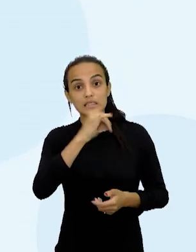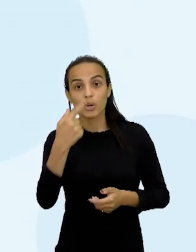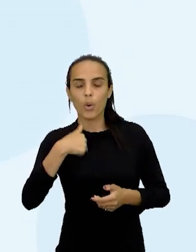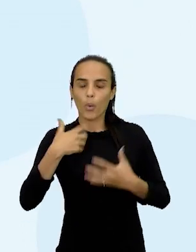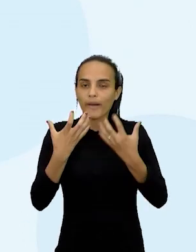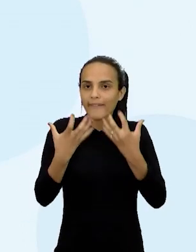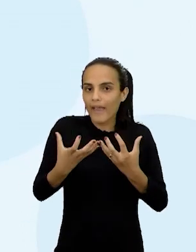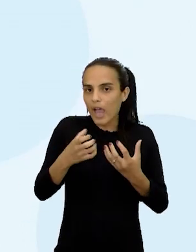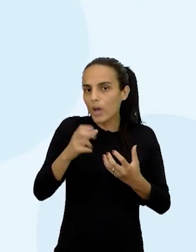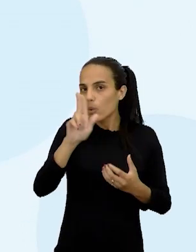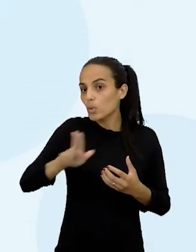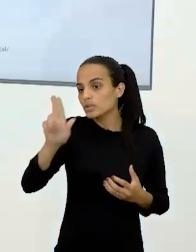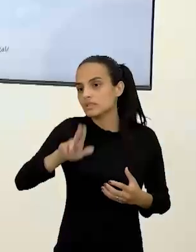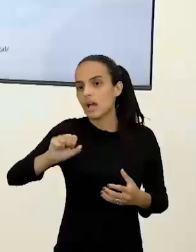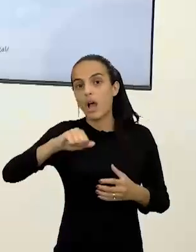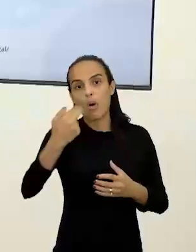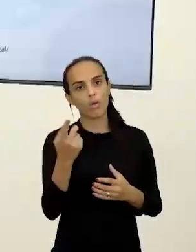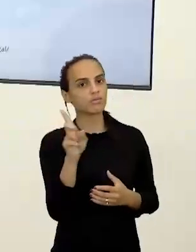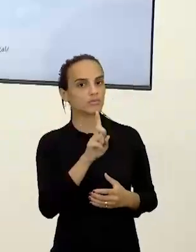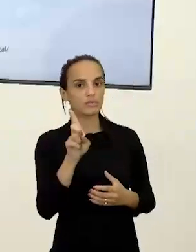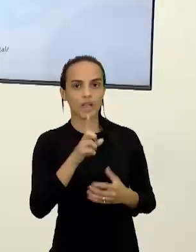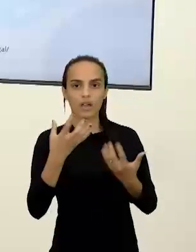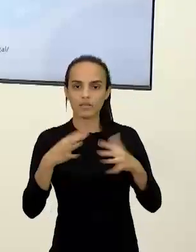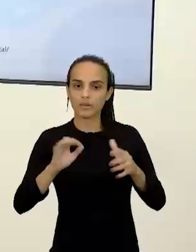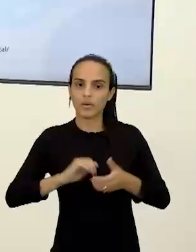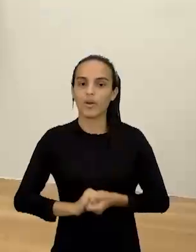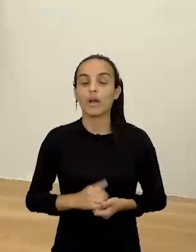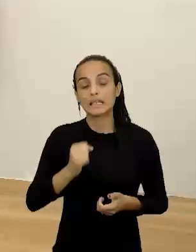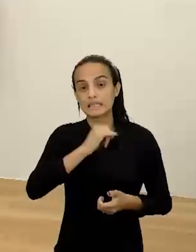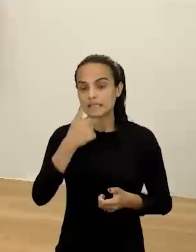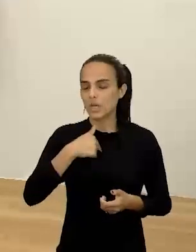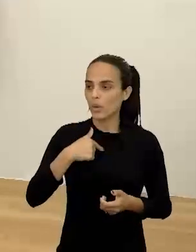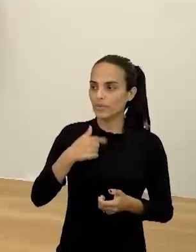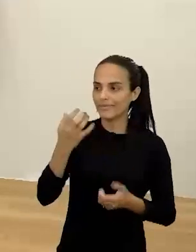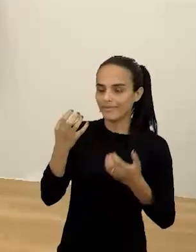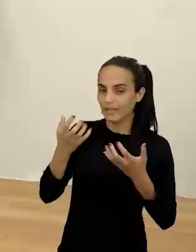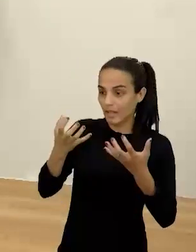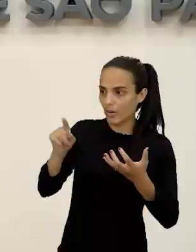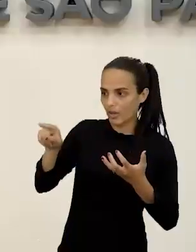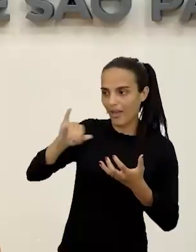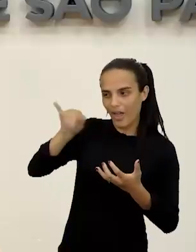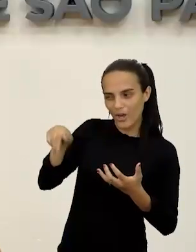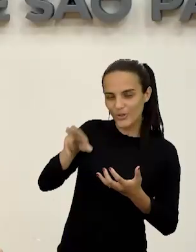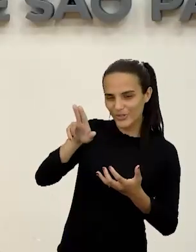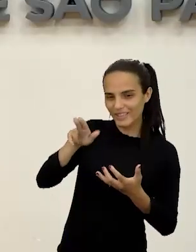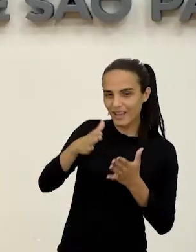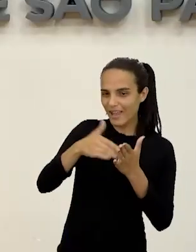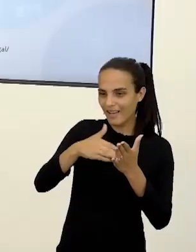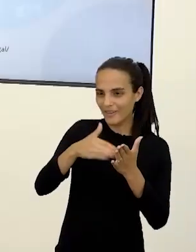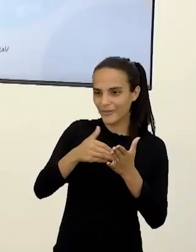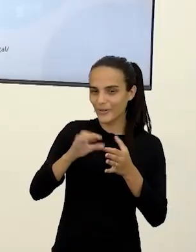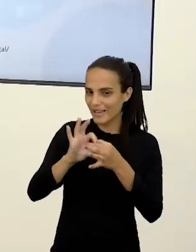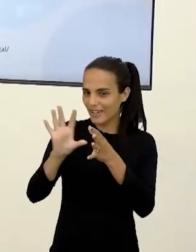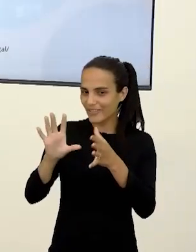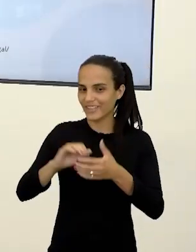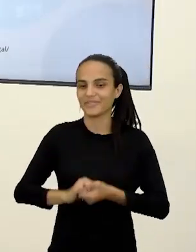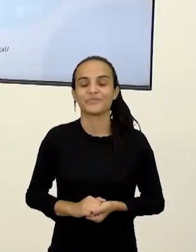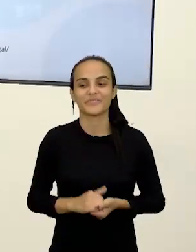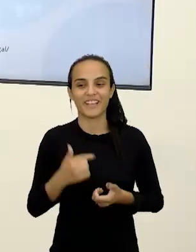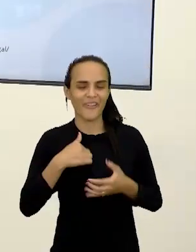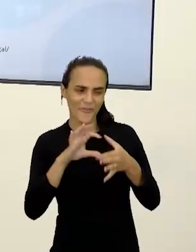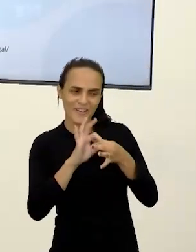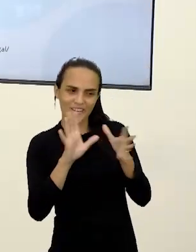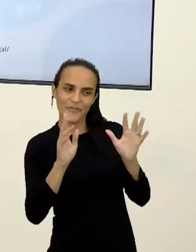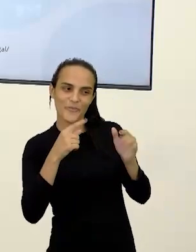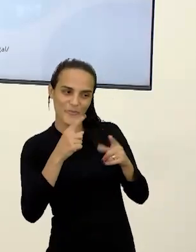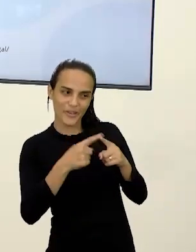usar essa obra. Eu posso decidir se eu deixo a Juliana usar meu livro ou não deixo. Deixa, vai. Eu deixo porque eu sou legal. Mas assim, eu